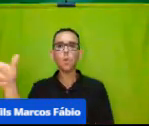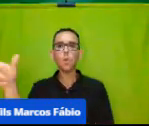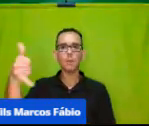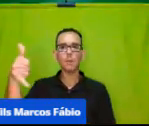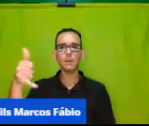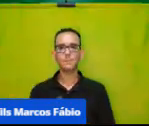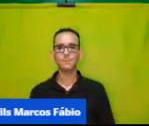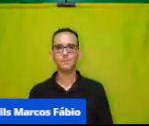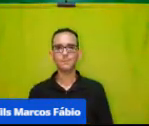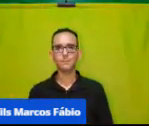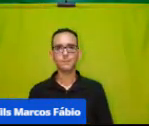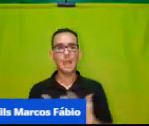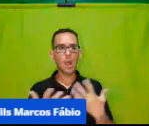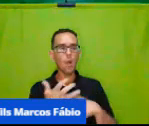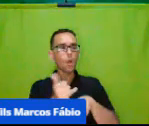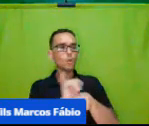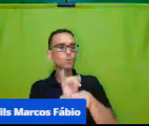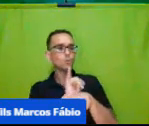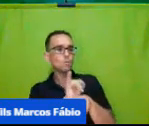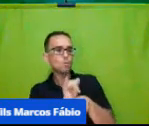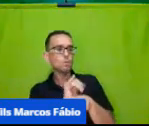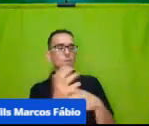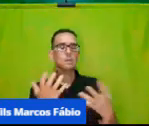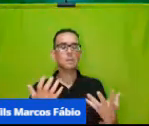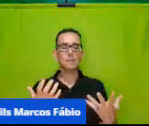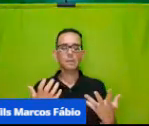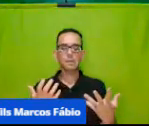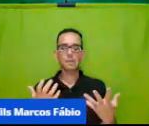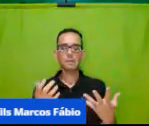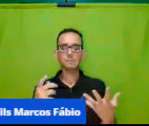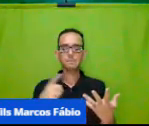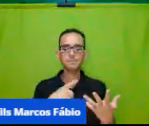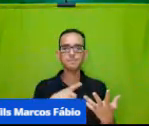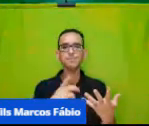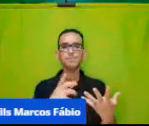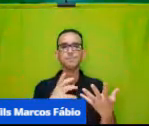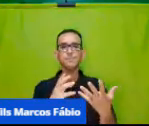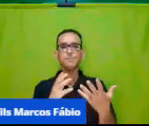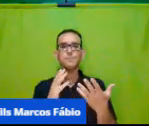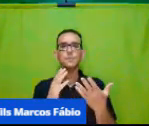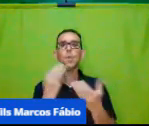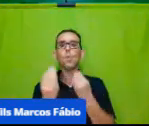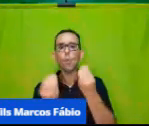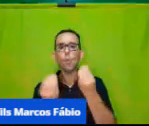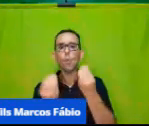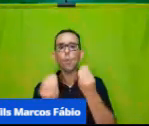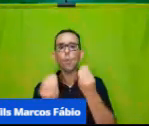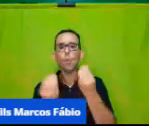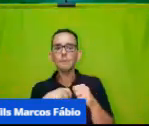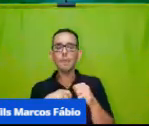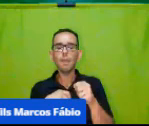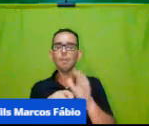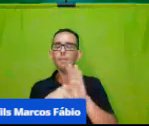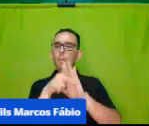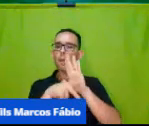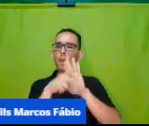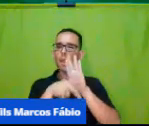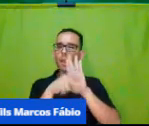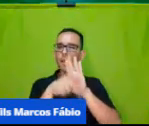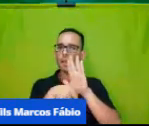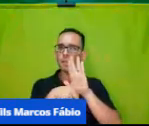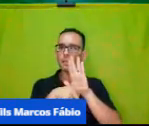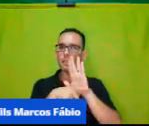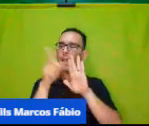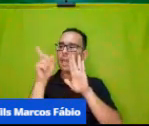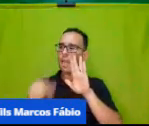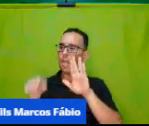No YouTube, às vezes, eu coloco alguma aula quando está no planejamento, né? E isso é bem claro,